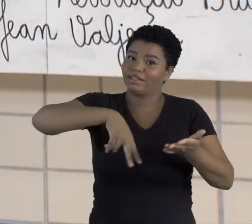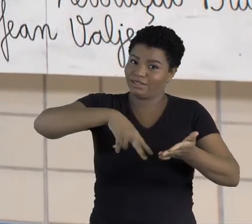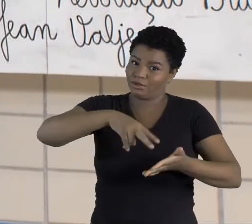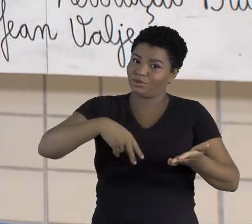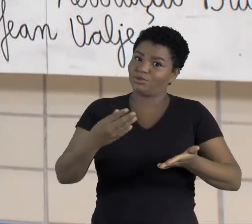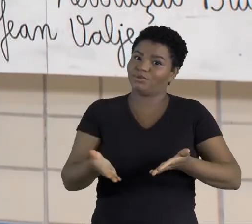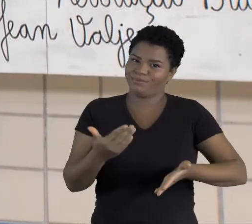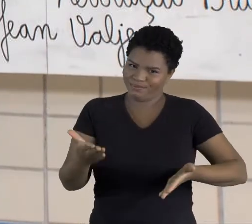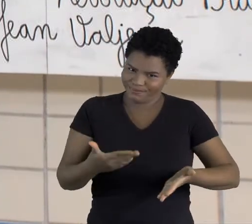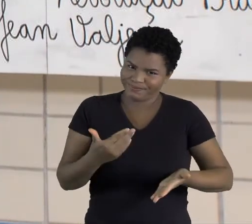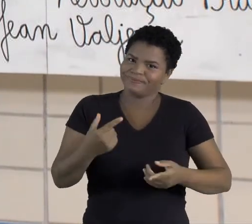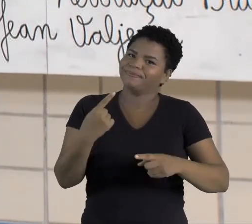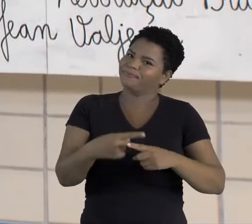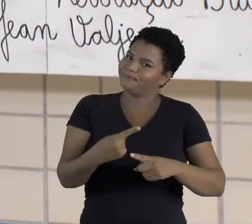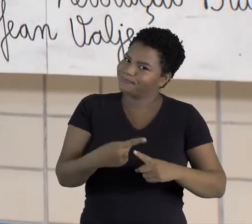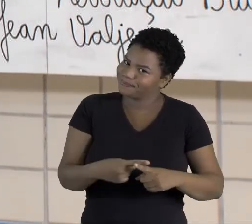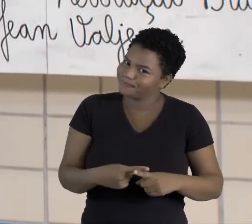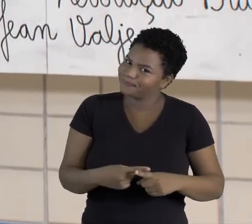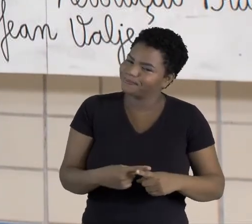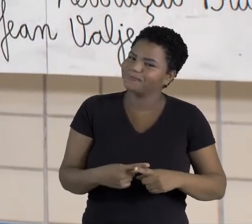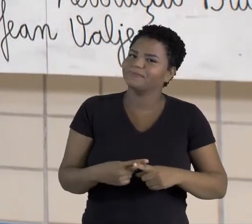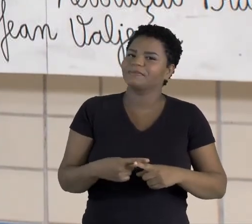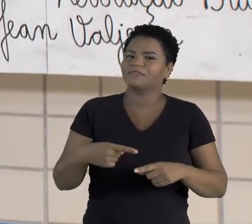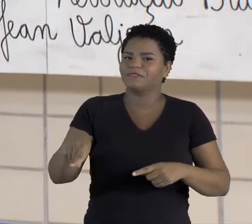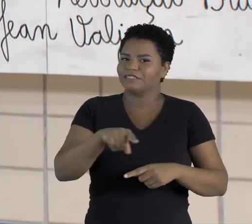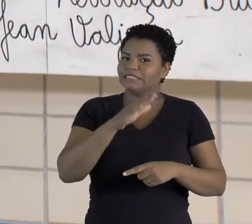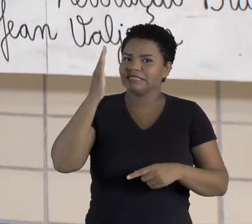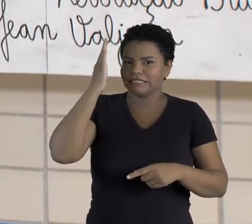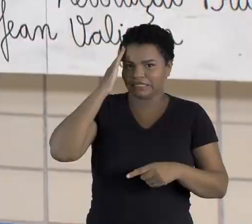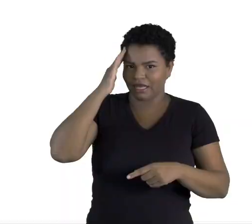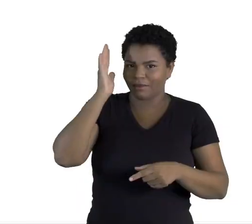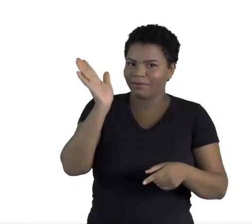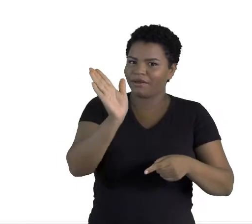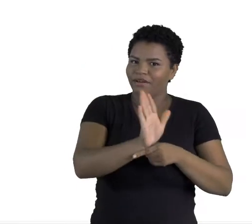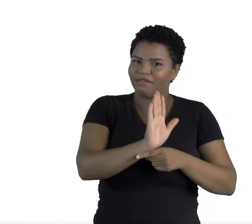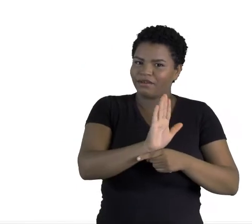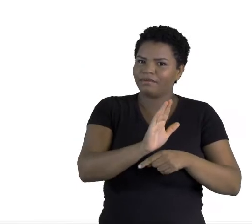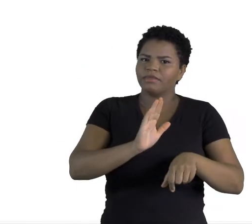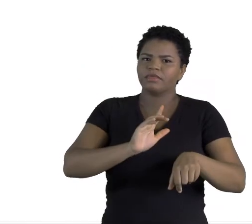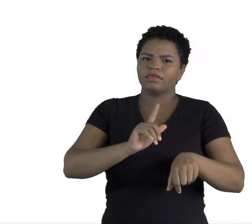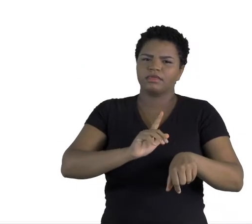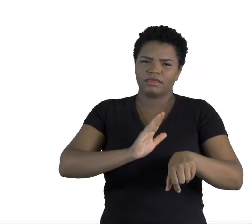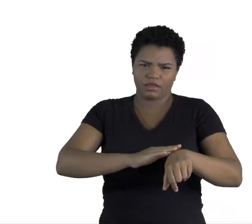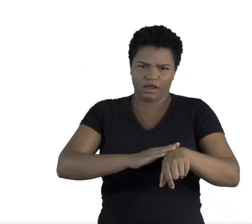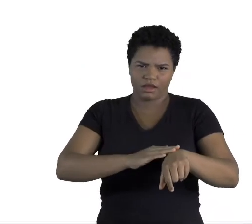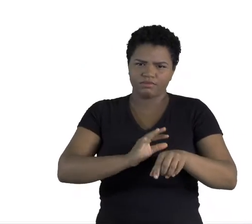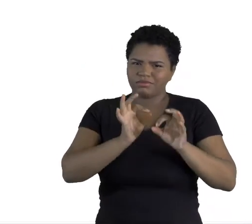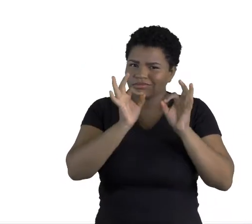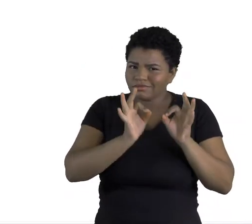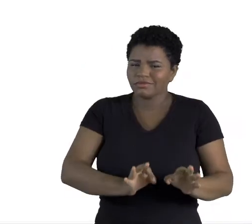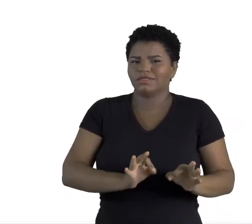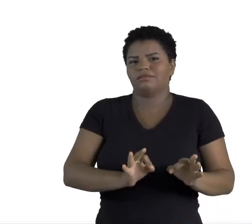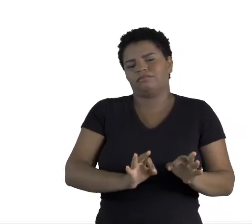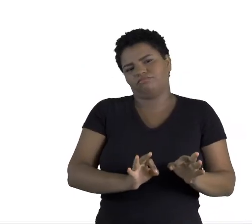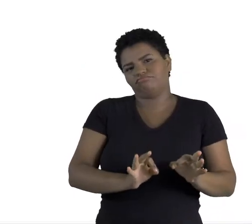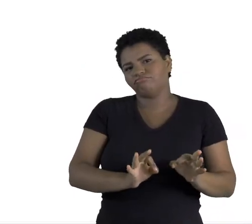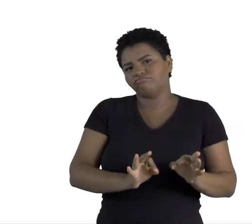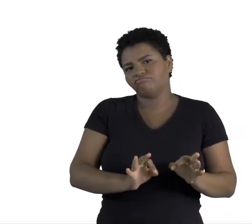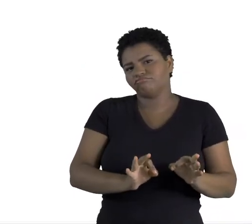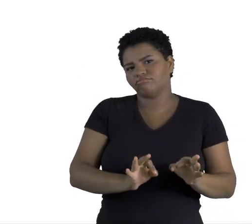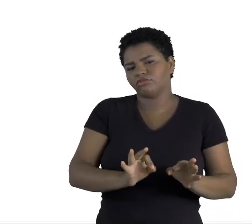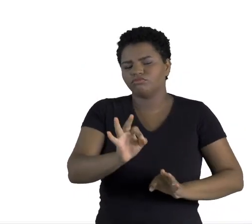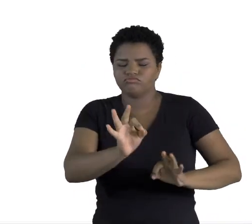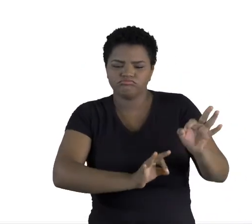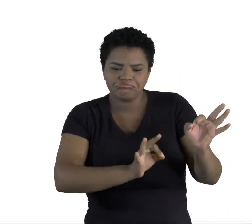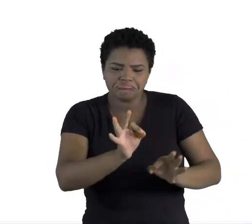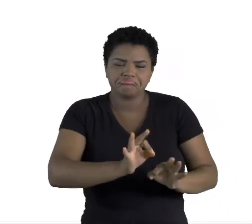livro, porque, como você sabe, o filme ele tem um certo tempo, né, de ser